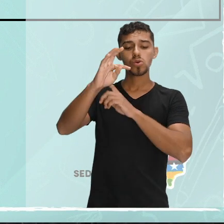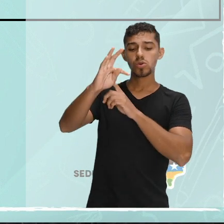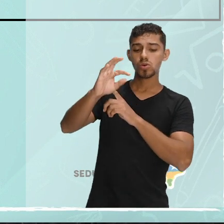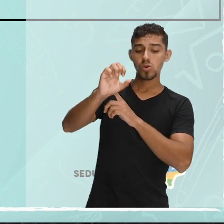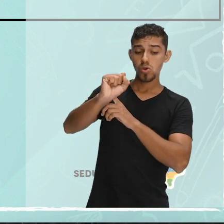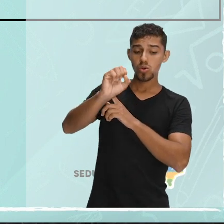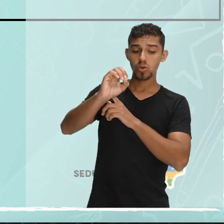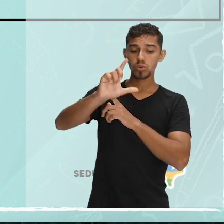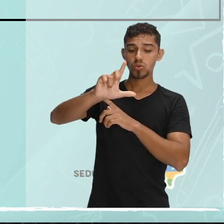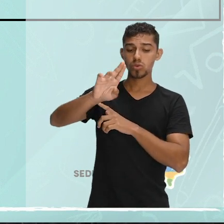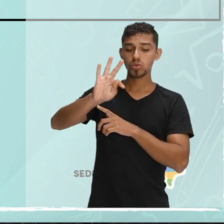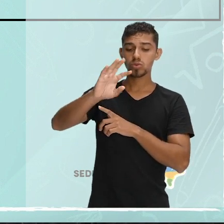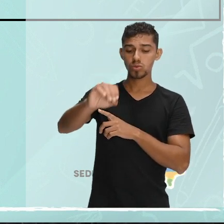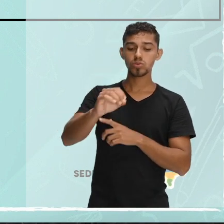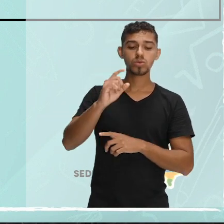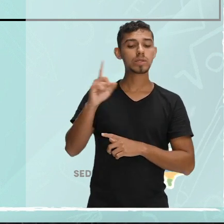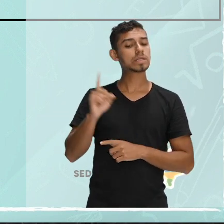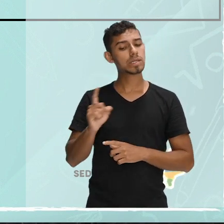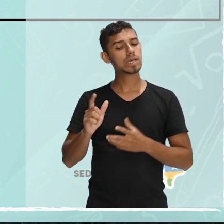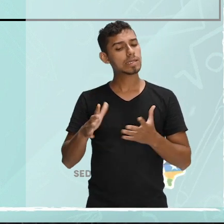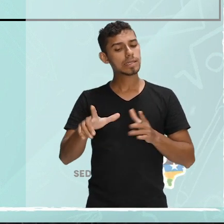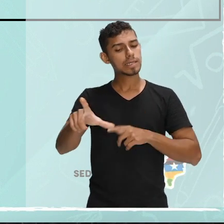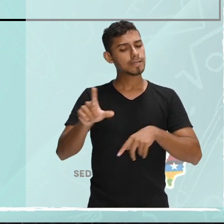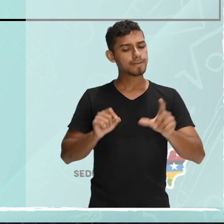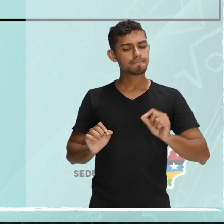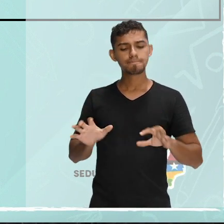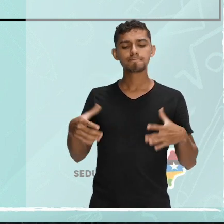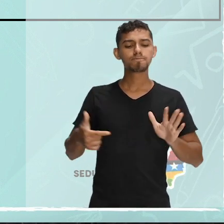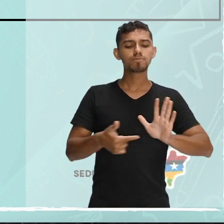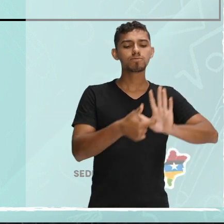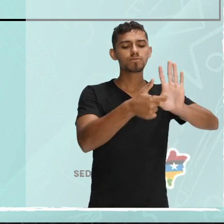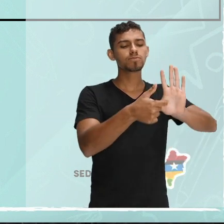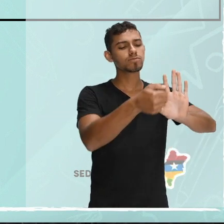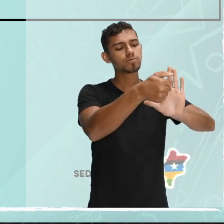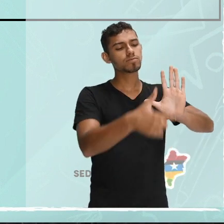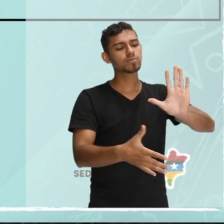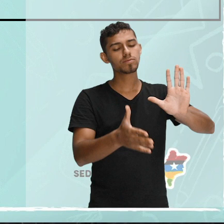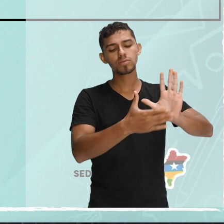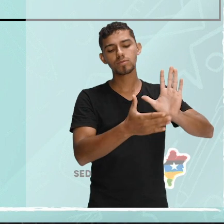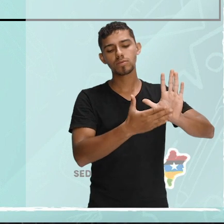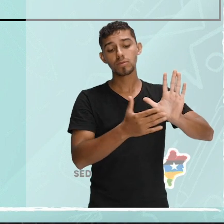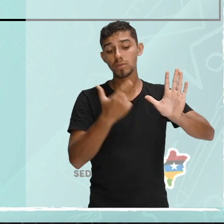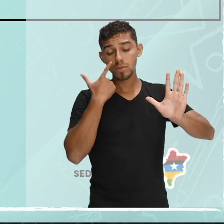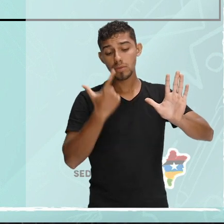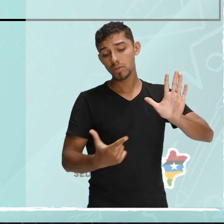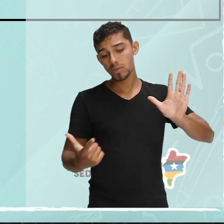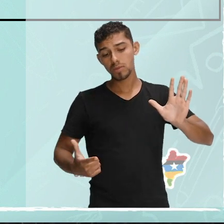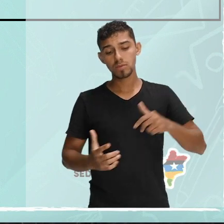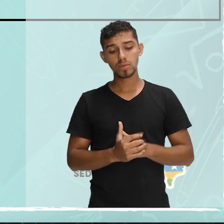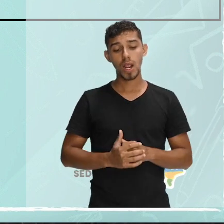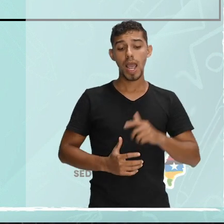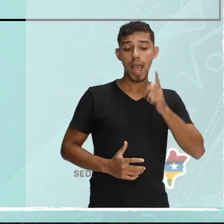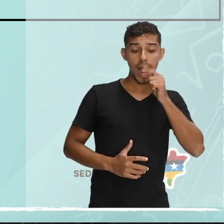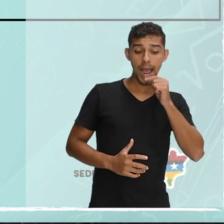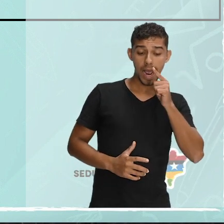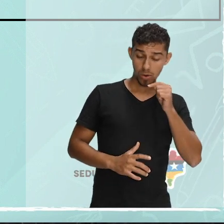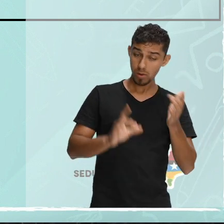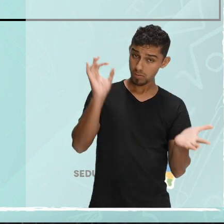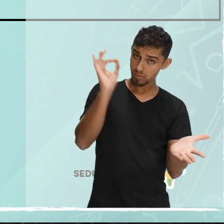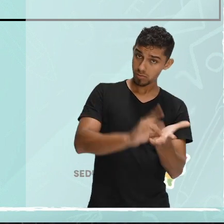são adicionados. Para isso, ele selecionou as amostras a seguir. Eu tenho uma amostra de água